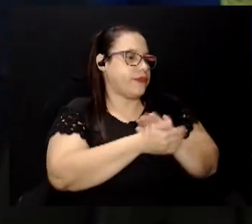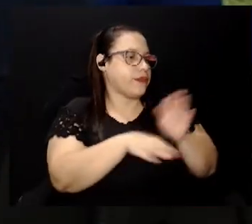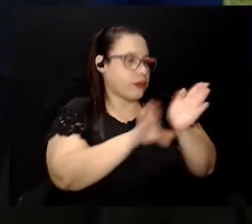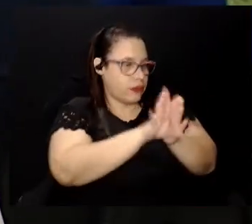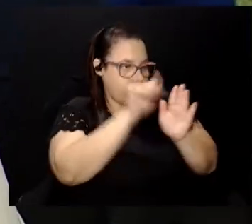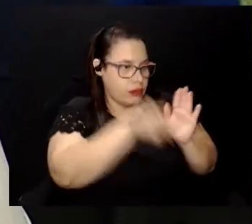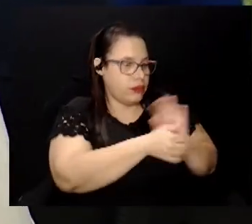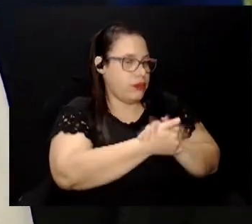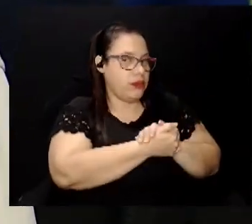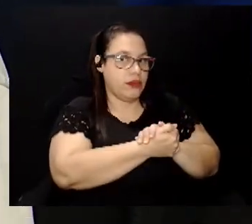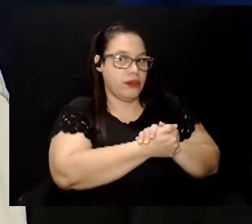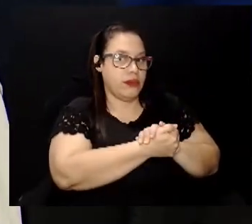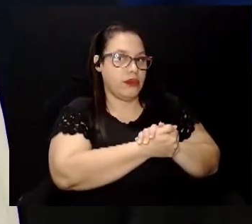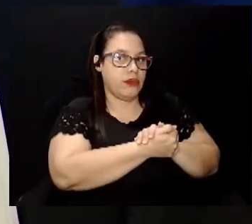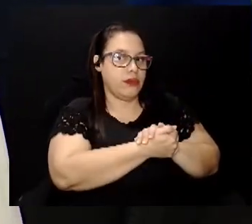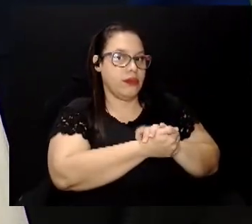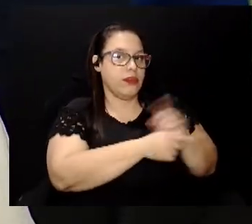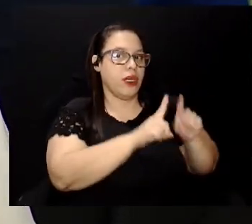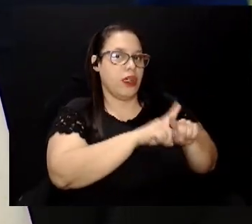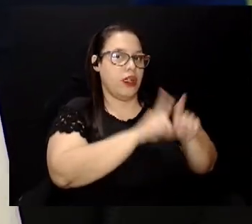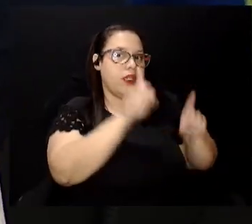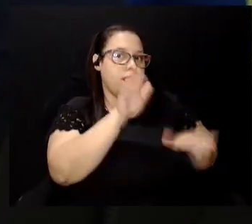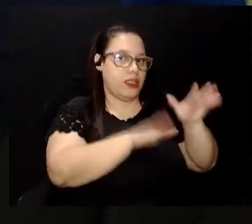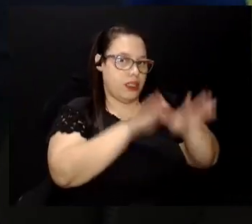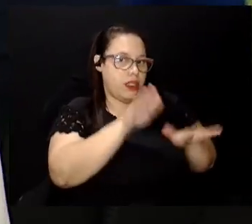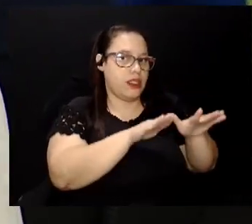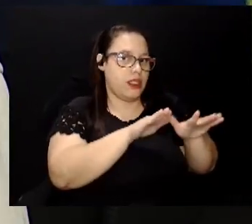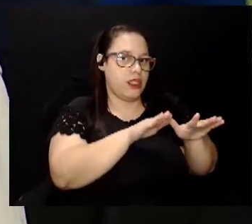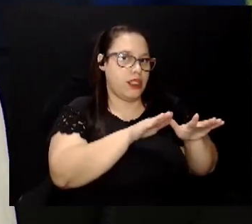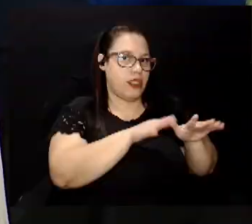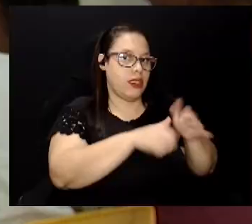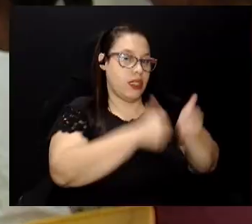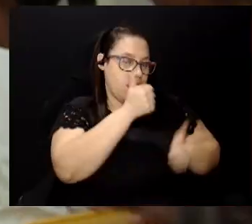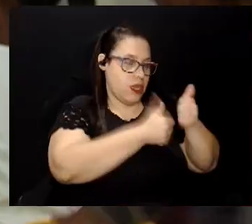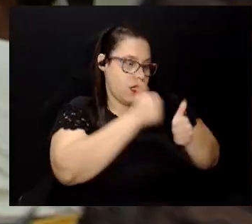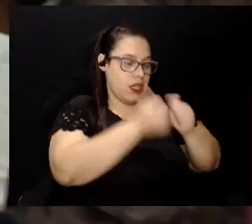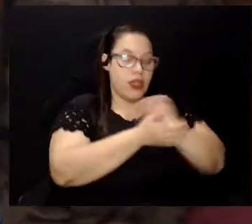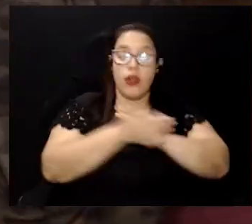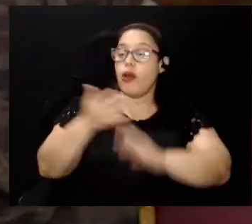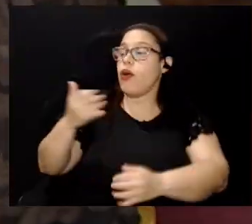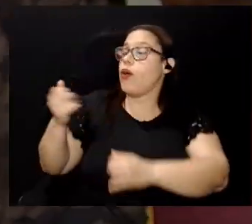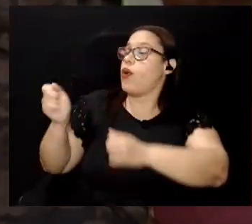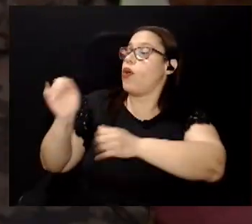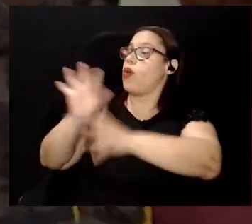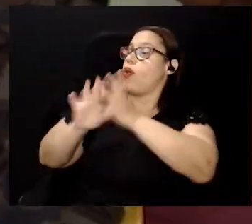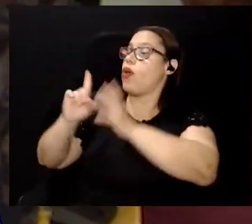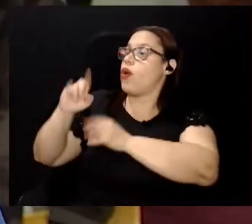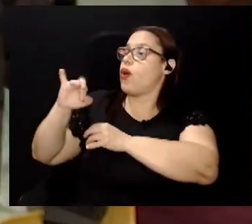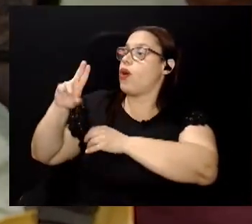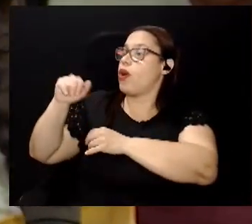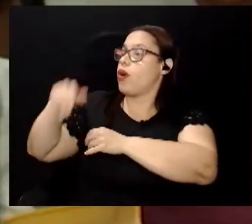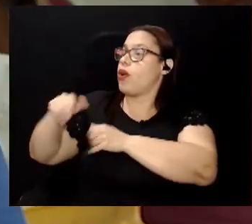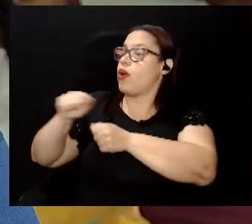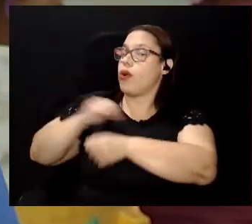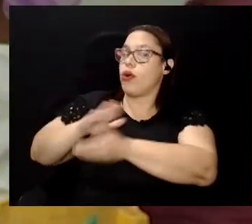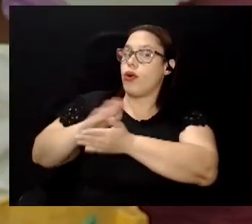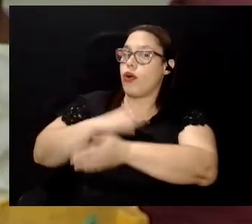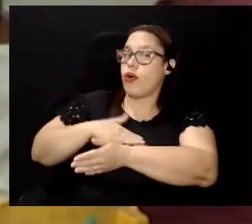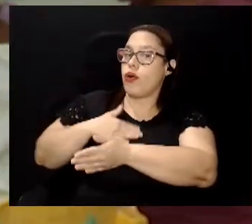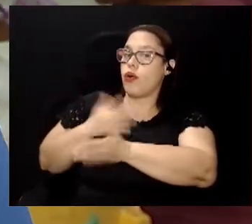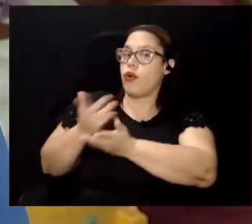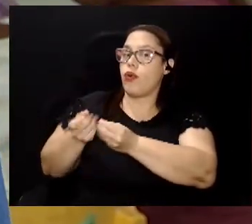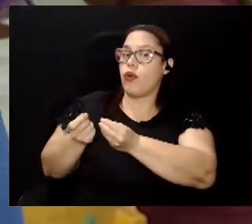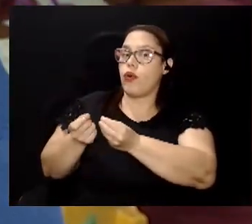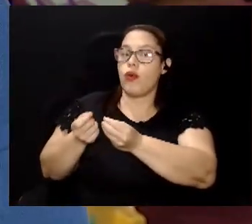cá, mas geralmente mesmo é para mim jogar bola. E me conta, Dylan, o que você gosta de fazer aqui? Fala pra